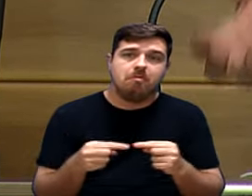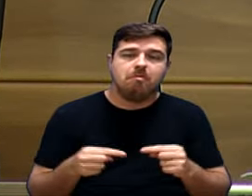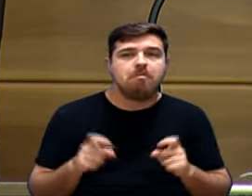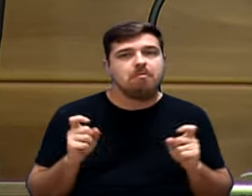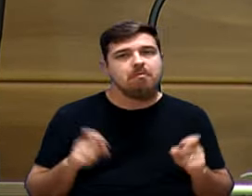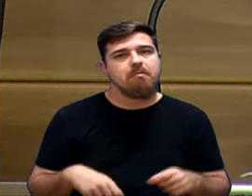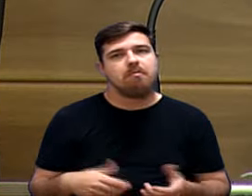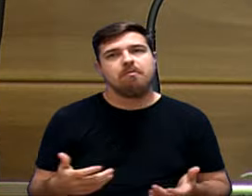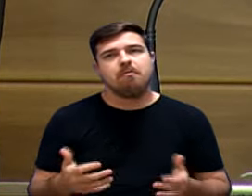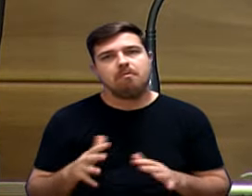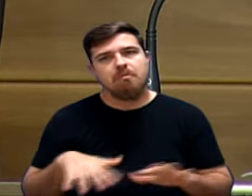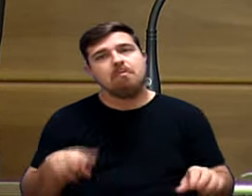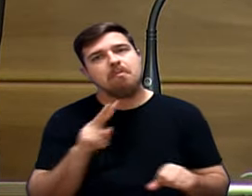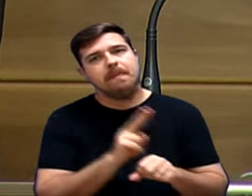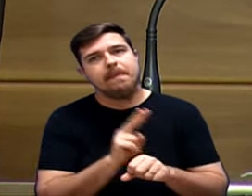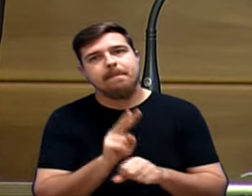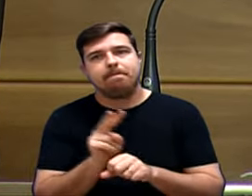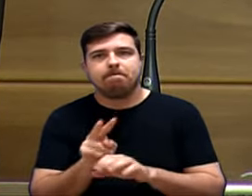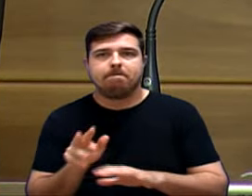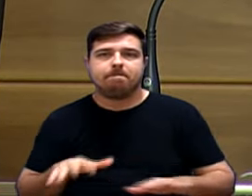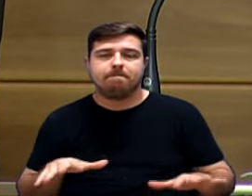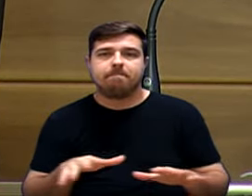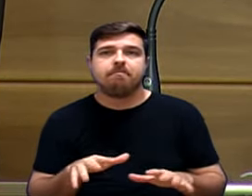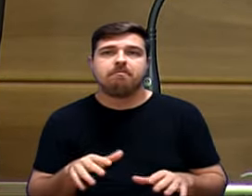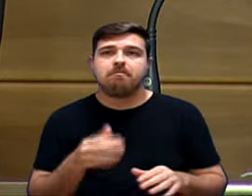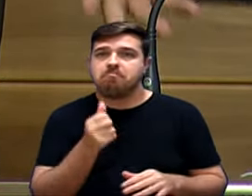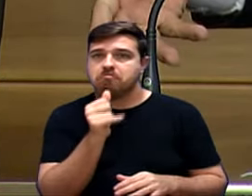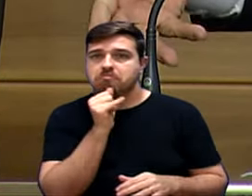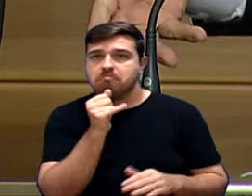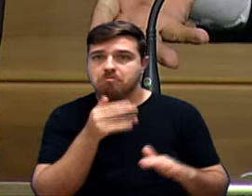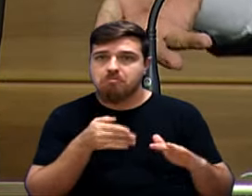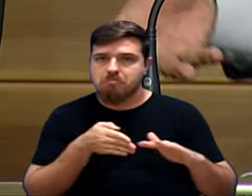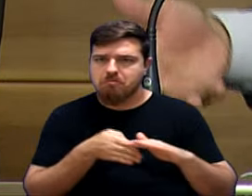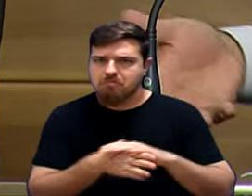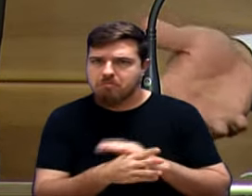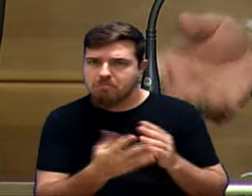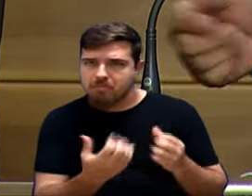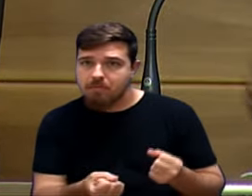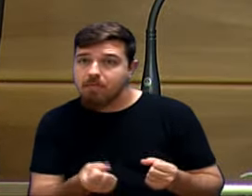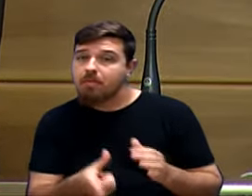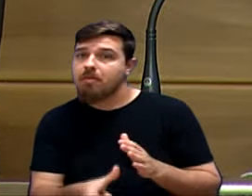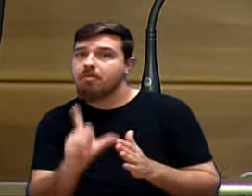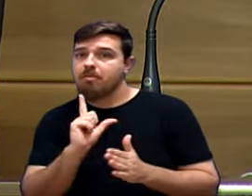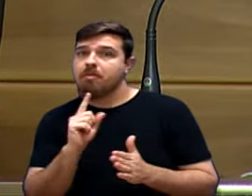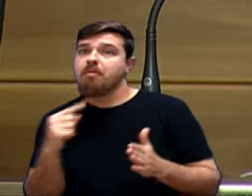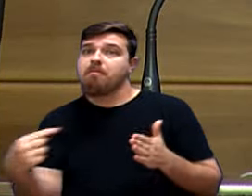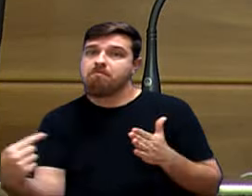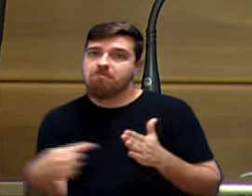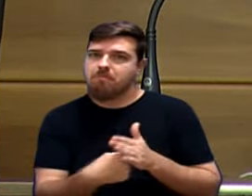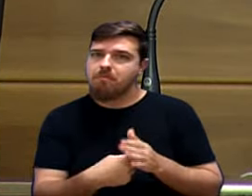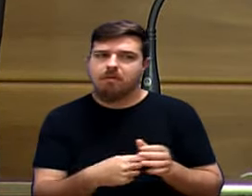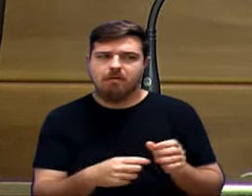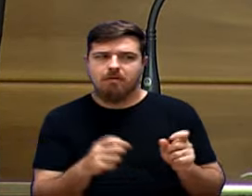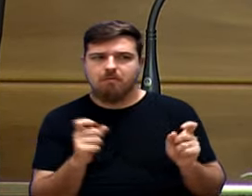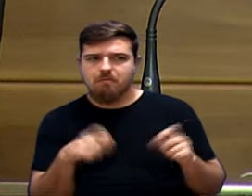Óbvio eles estão protegidos né Toda hora que vai fazer uma aprovação eles são colocados em questão pontuar até Vamos tentar seria interessante